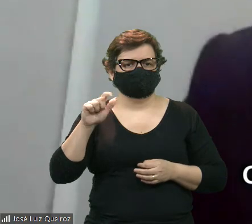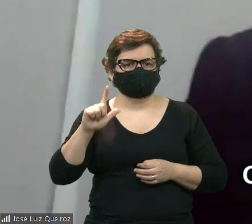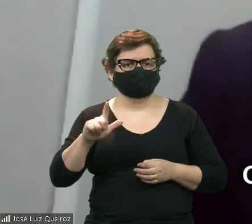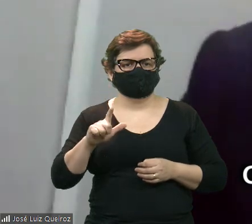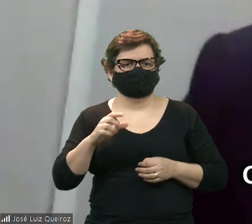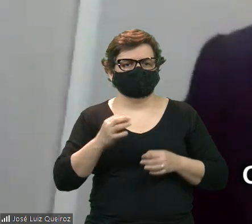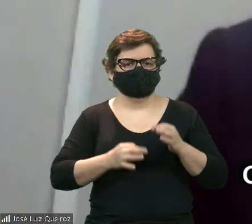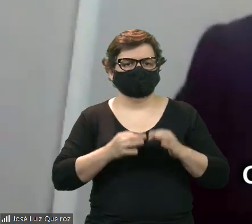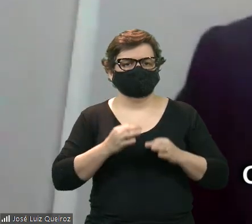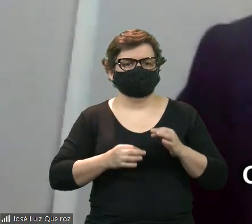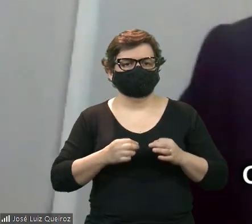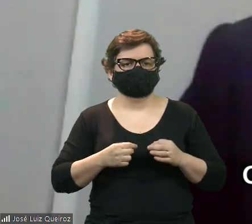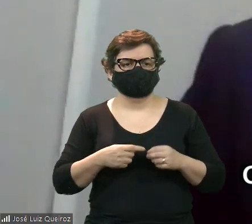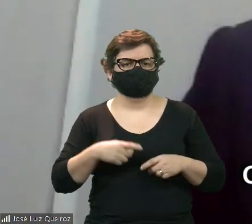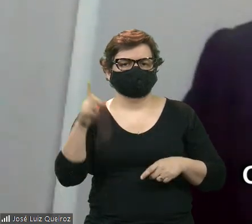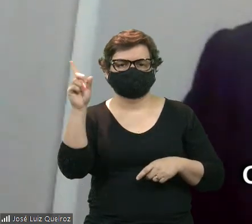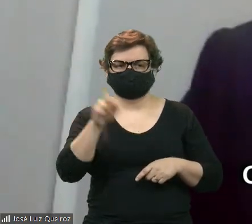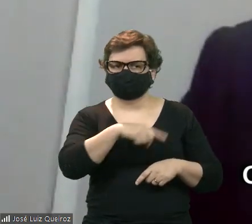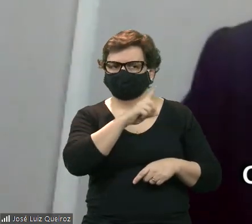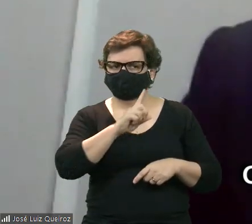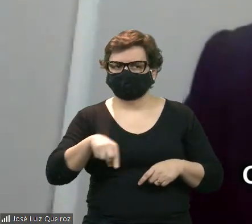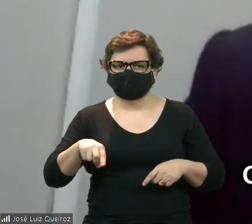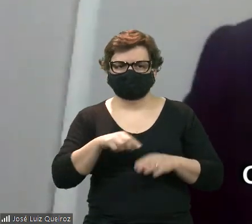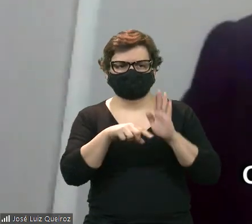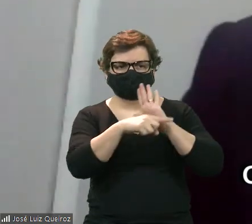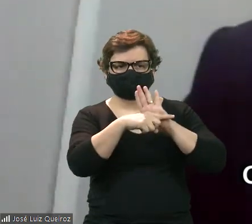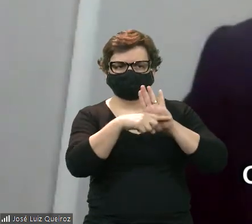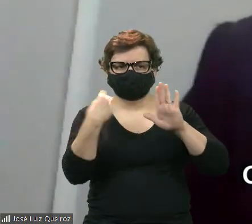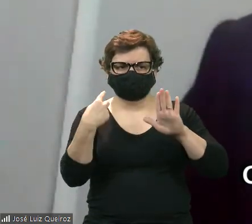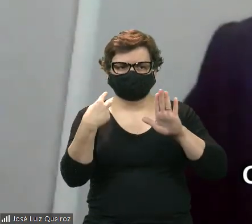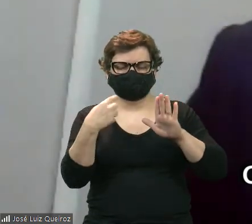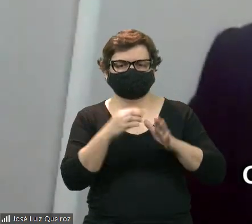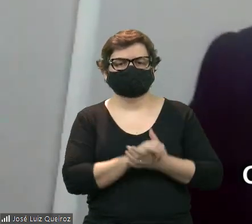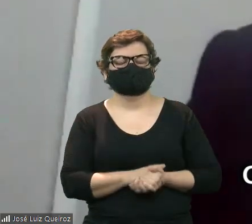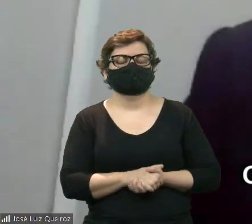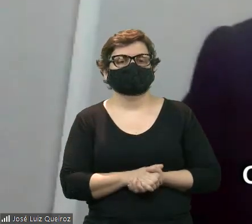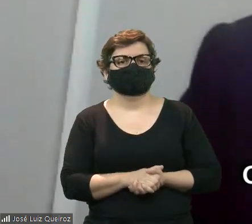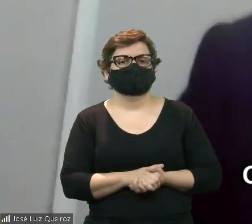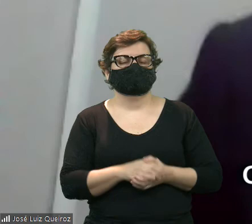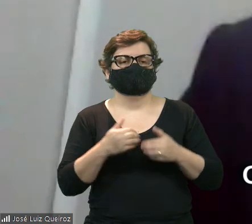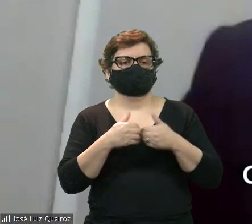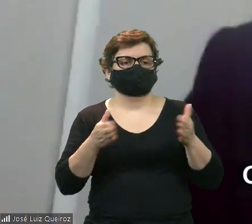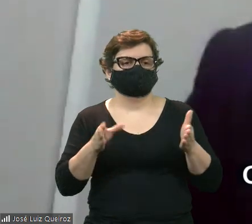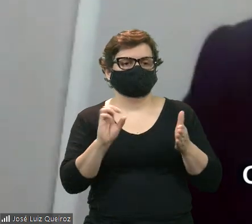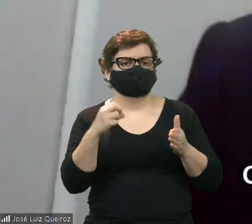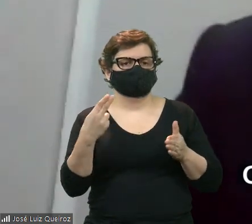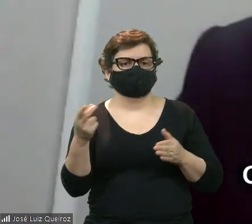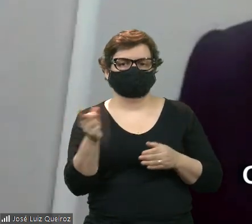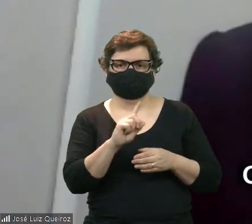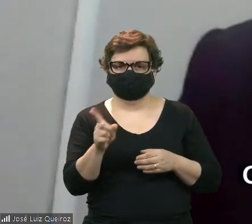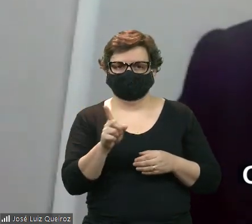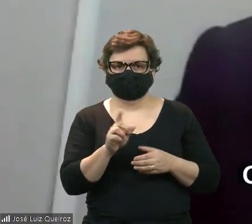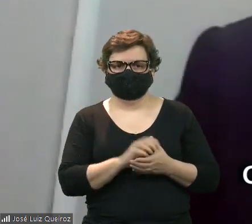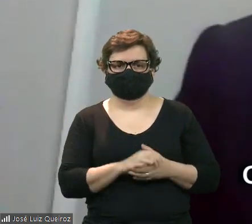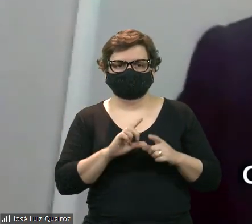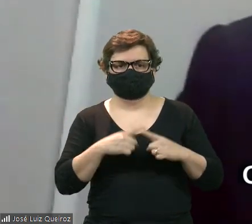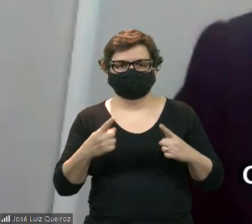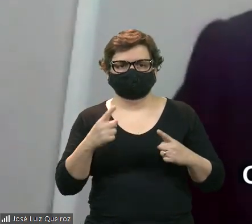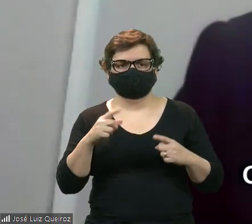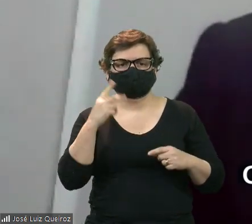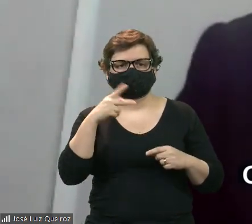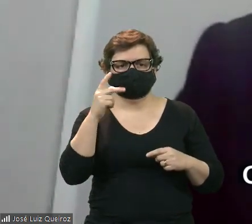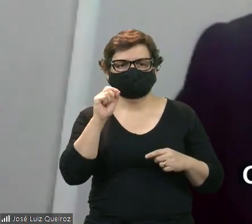esses dois recursos da Prefeitura Municipal. Então, sem entrar no mérito de abrir ou não, que não é essa questão, mas é dizer que